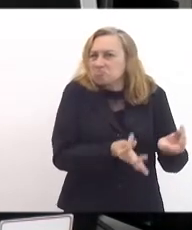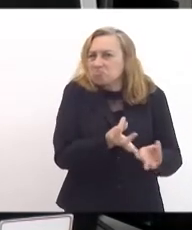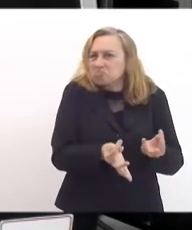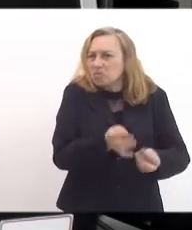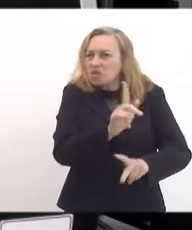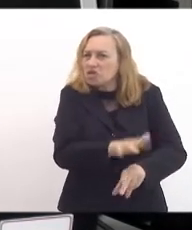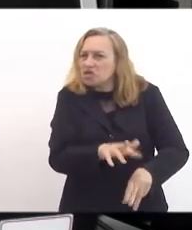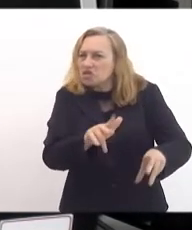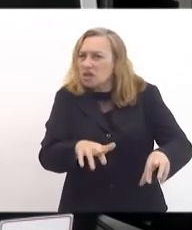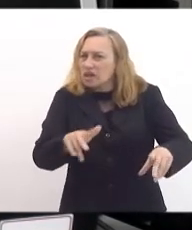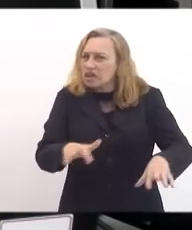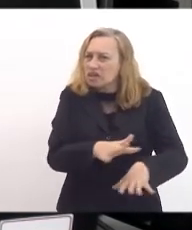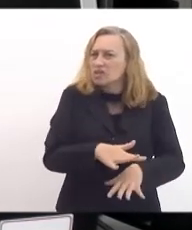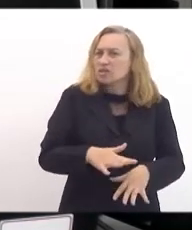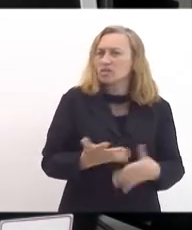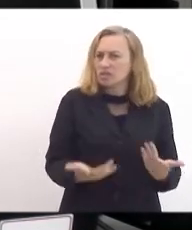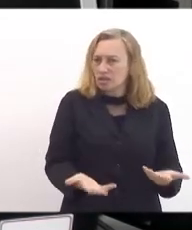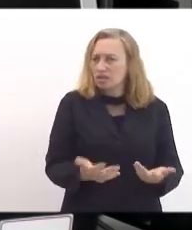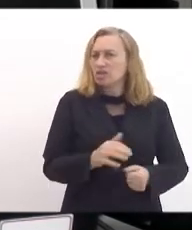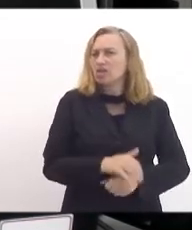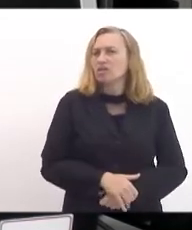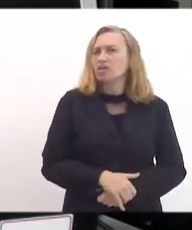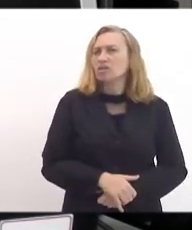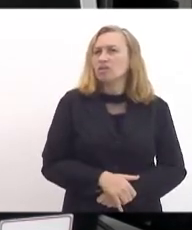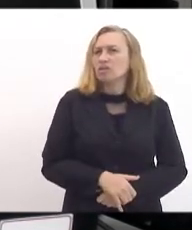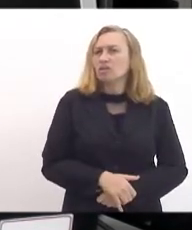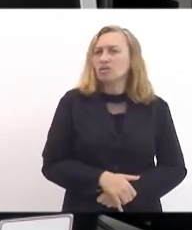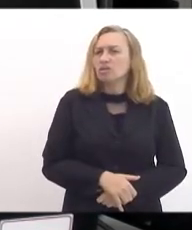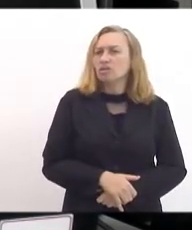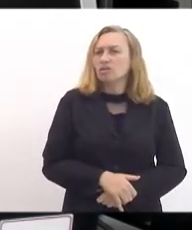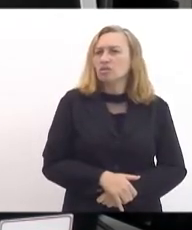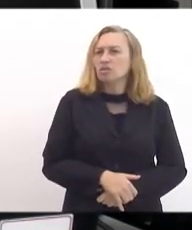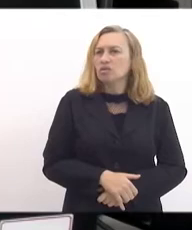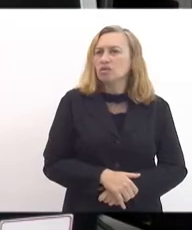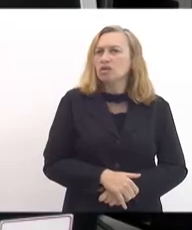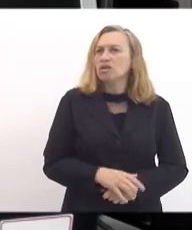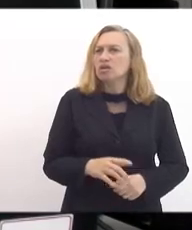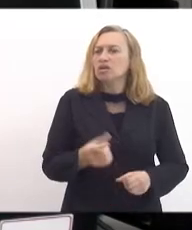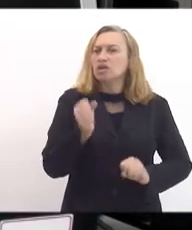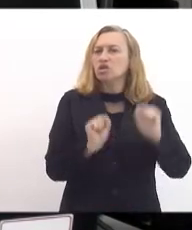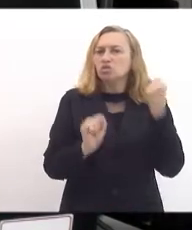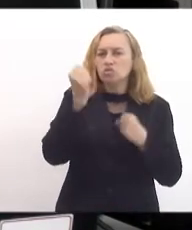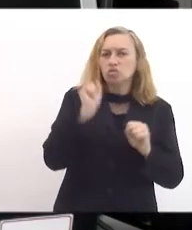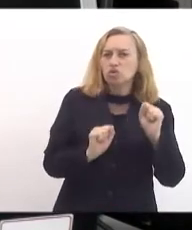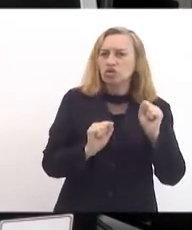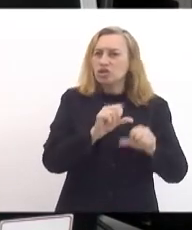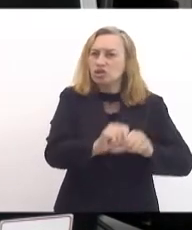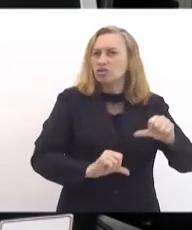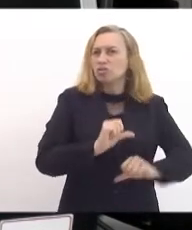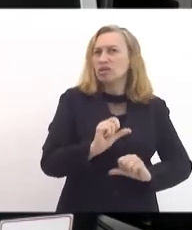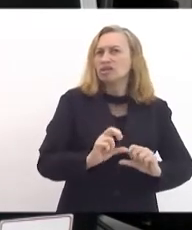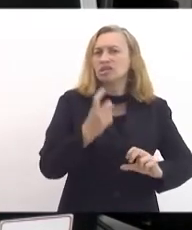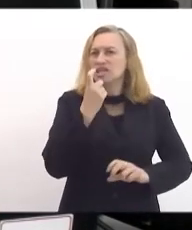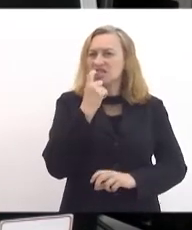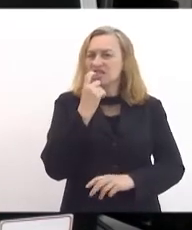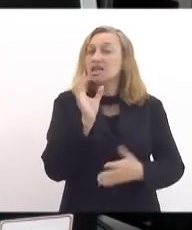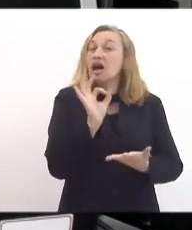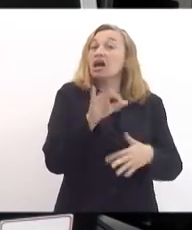diversos itens do anexo segundo é que envolve a indústria de transformação plástica então